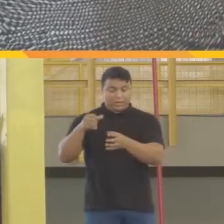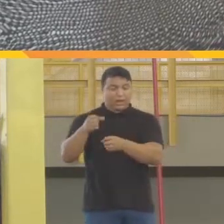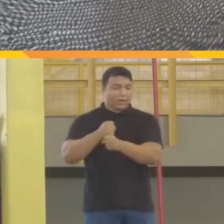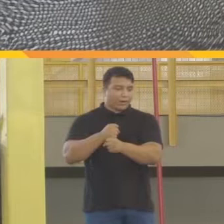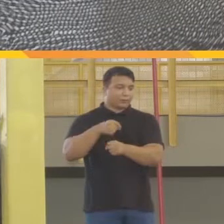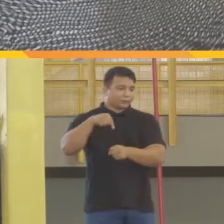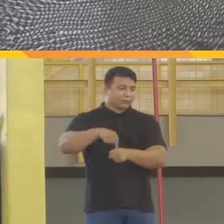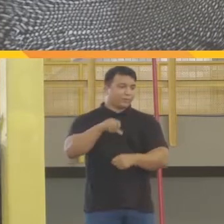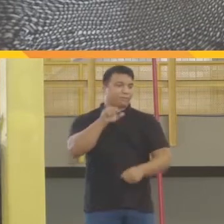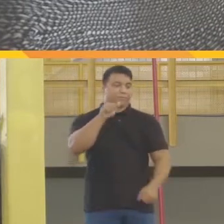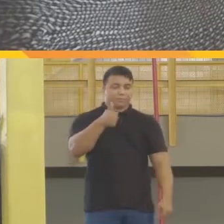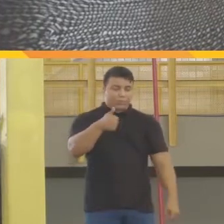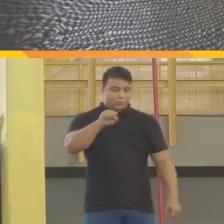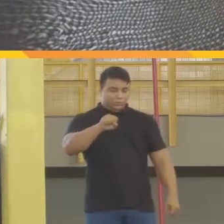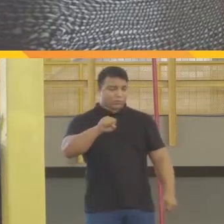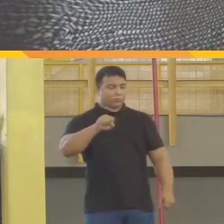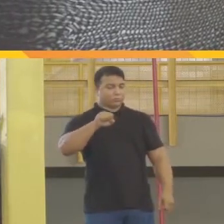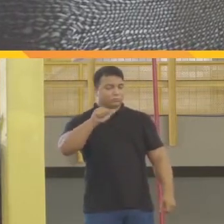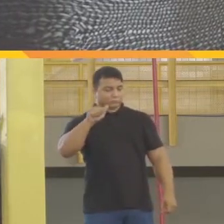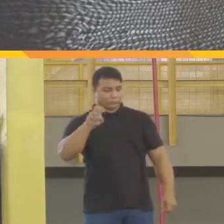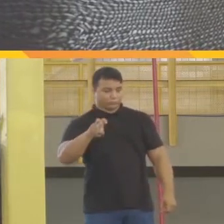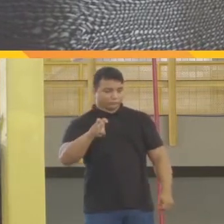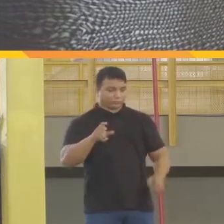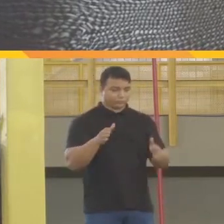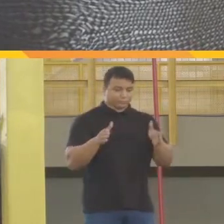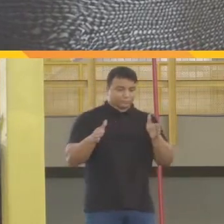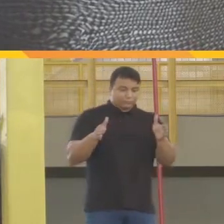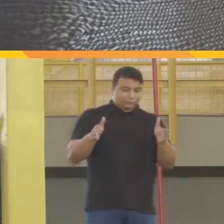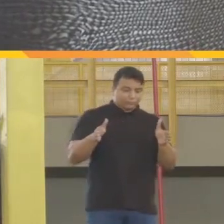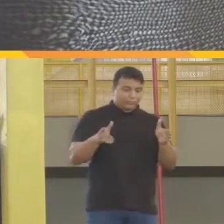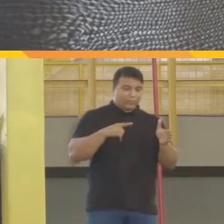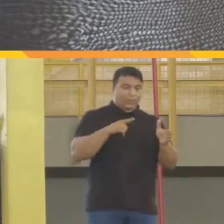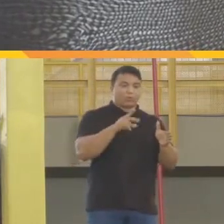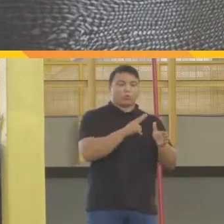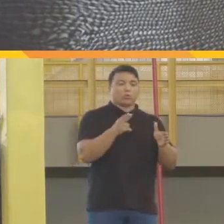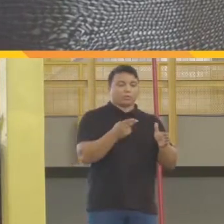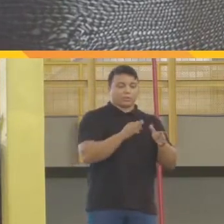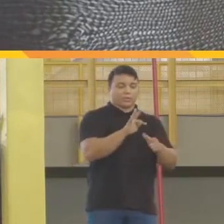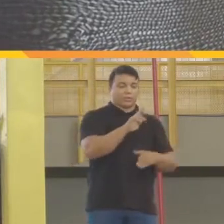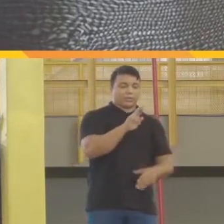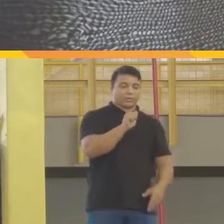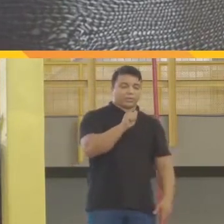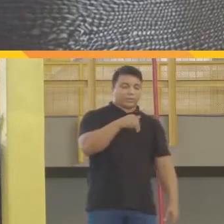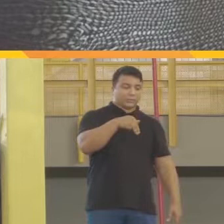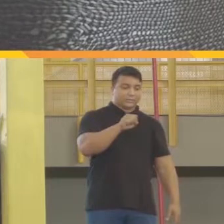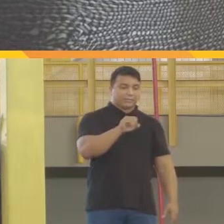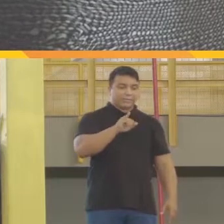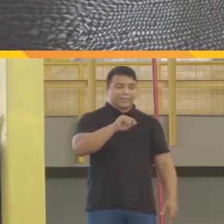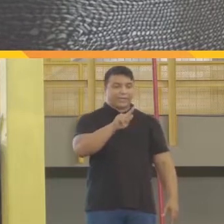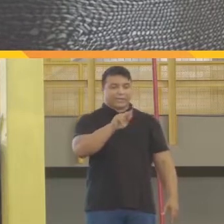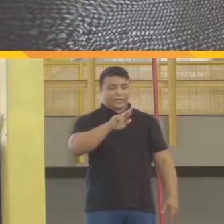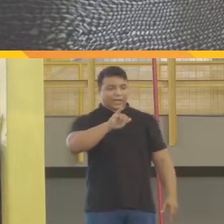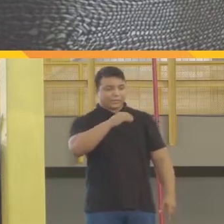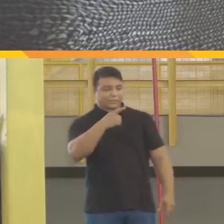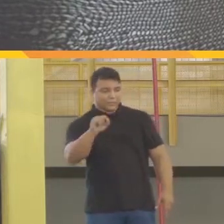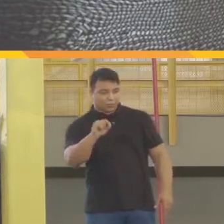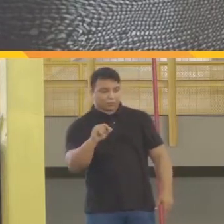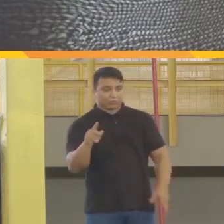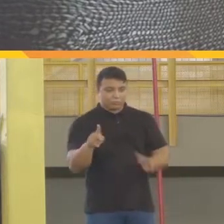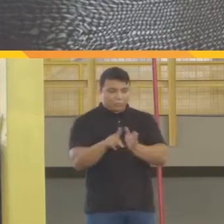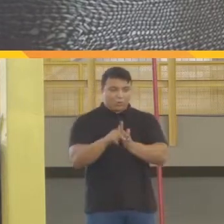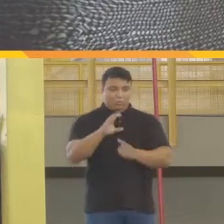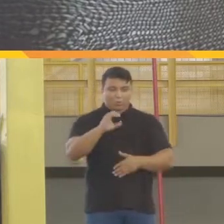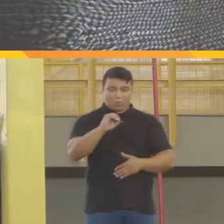a 1815, nós temos um período chamado de transmigração da corte. Perfeito. Anota essa expressão que ela